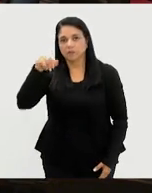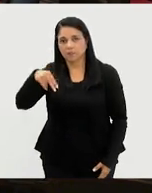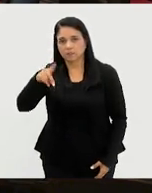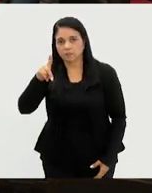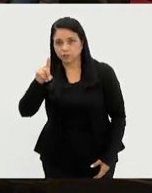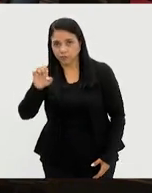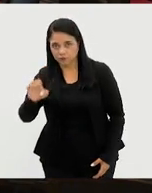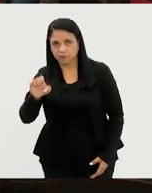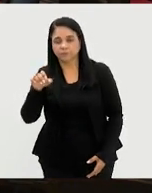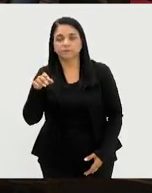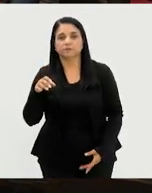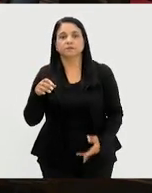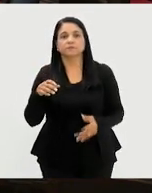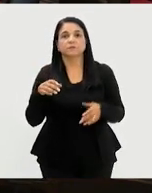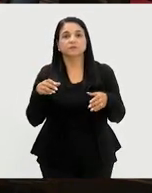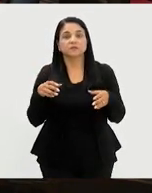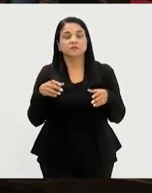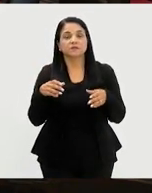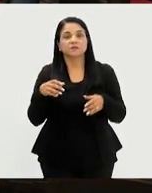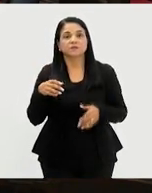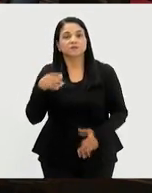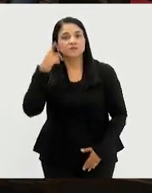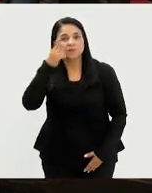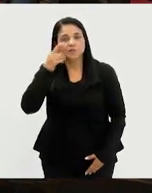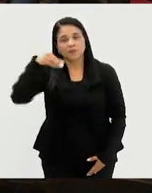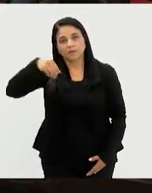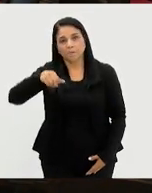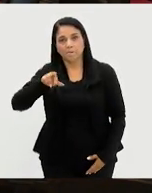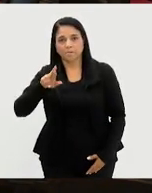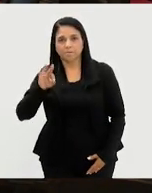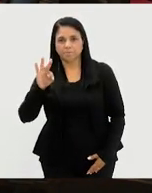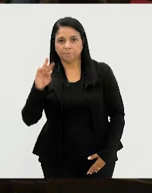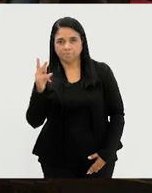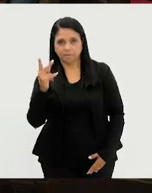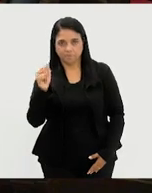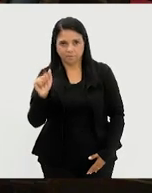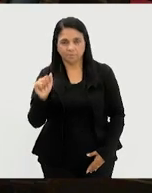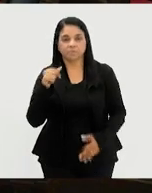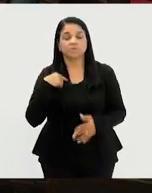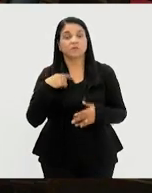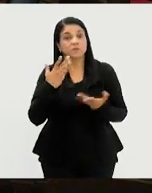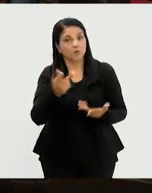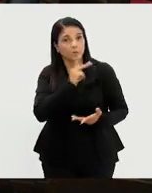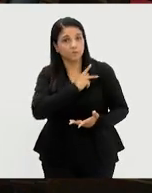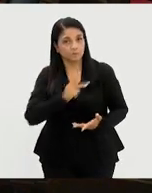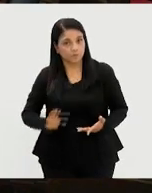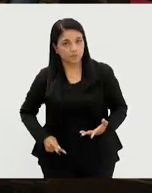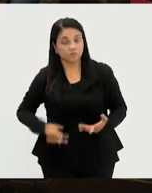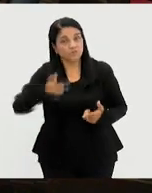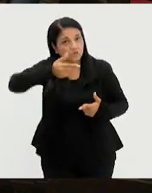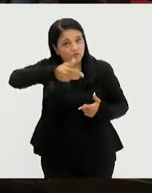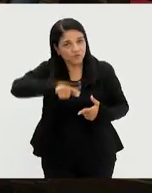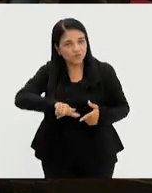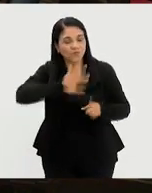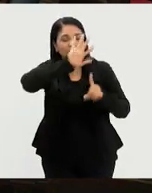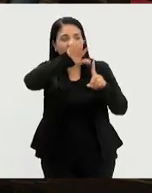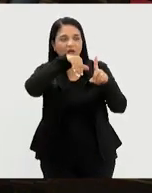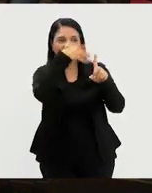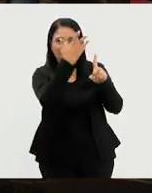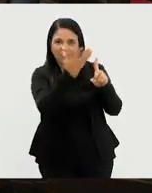Vieira deputada Marta Rocha Presidente mais uma vez elogiar aqui a